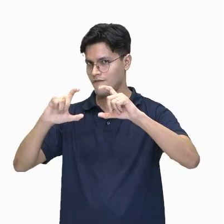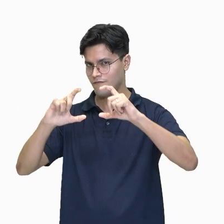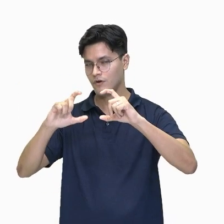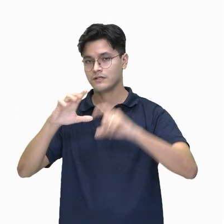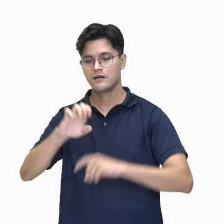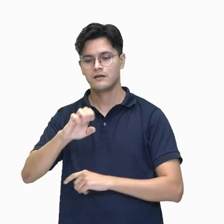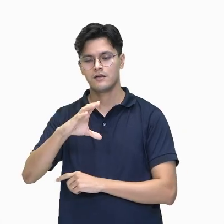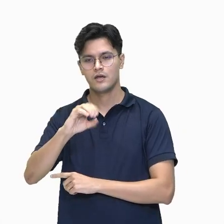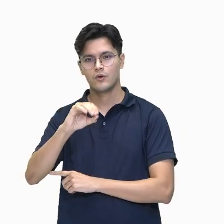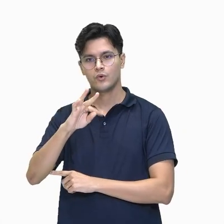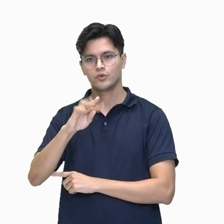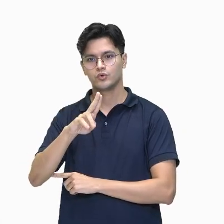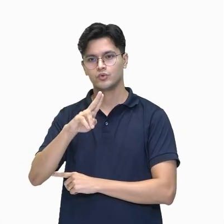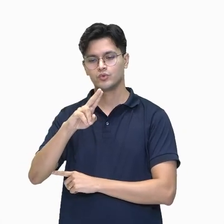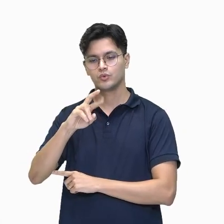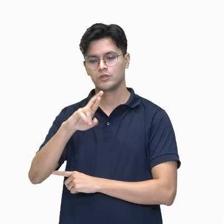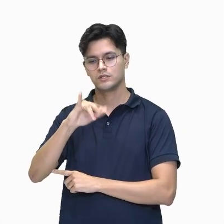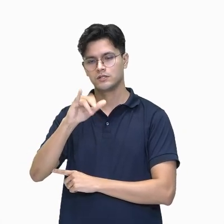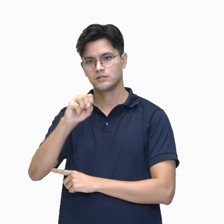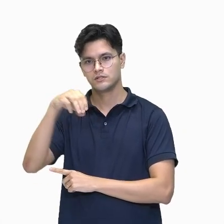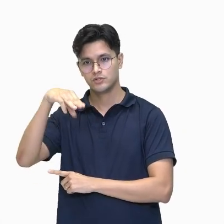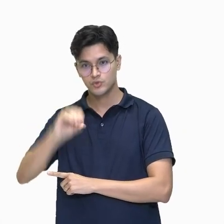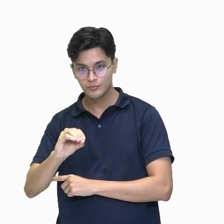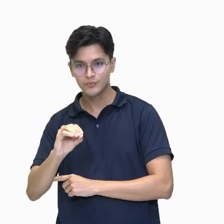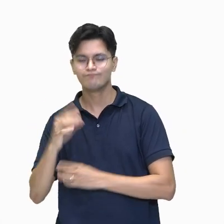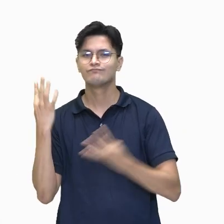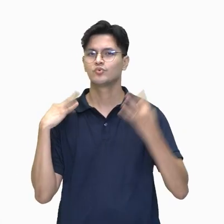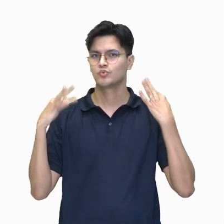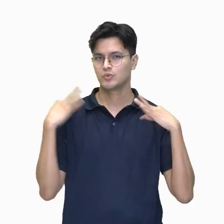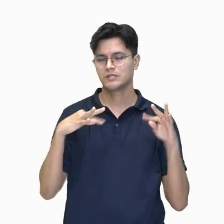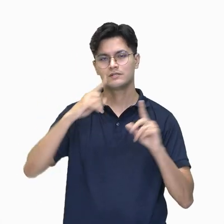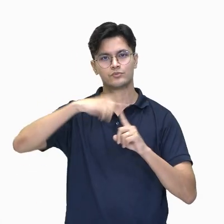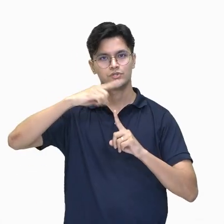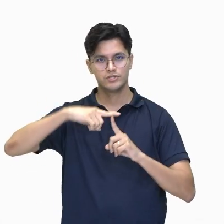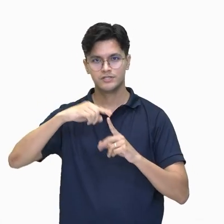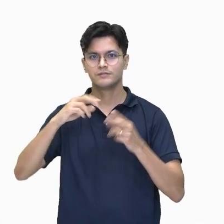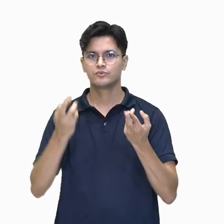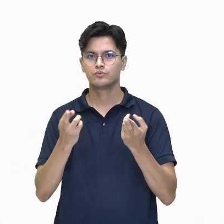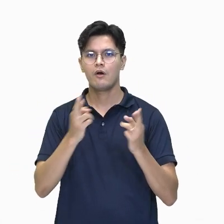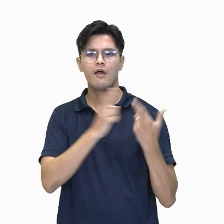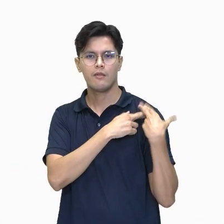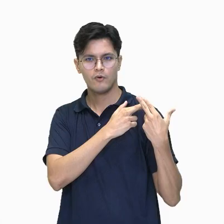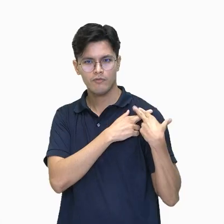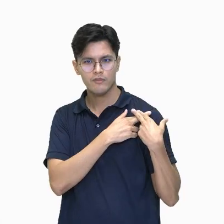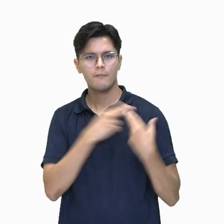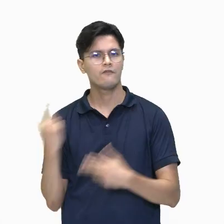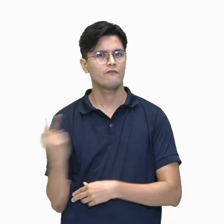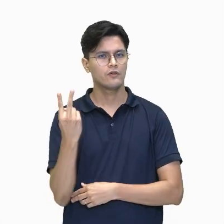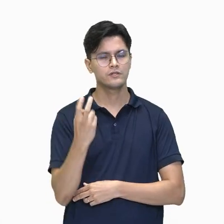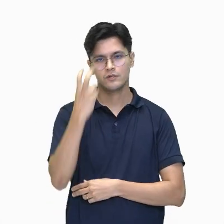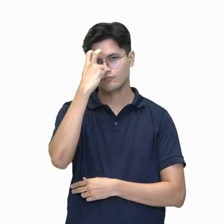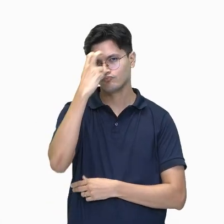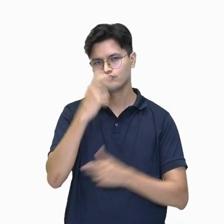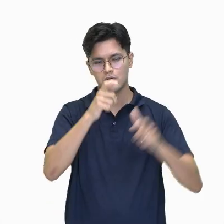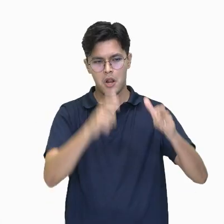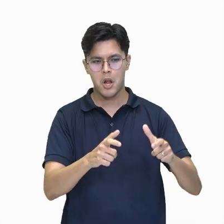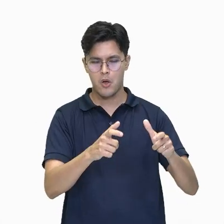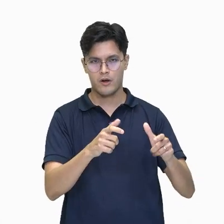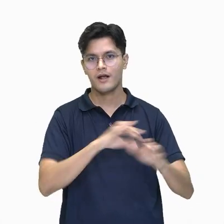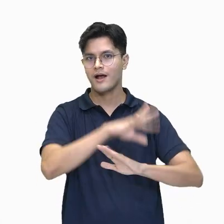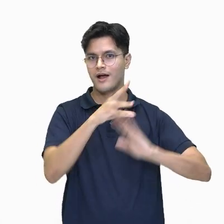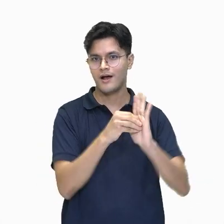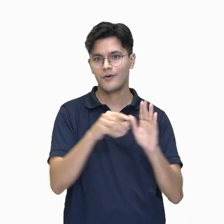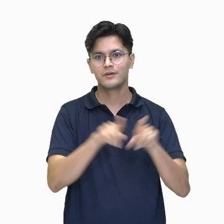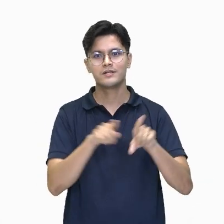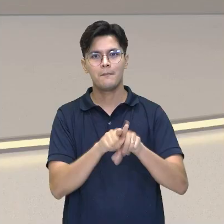Ecoturismo de base comunitária. Turismo responsável, que valoriza a cultura local e a conservação da natureza, gerando